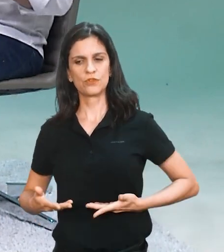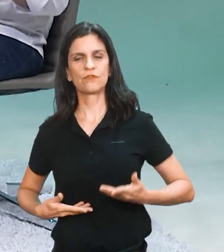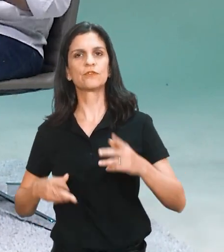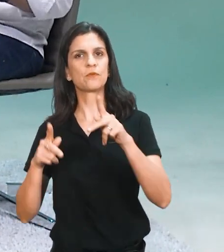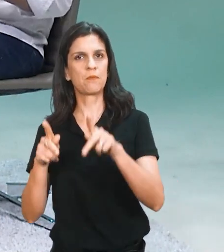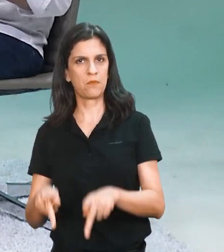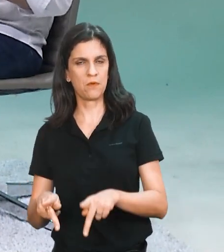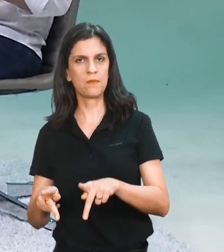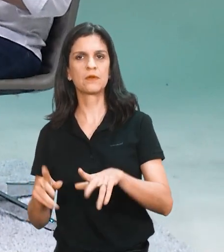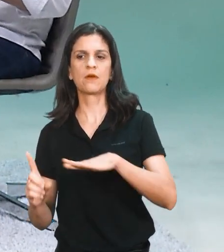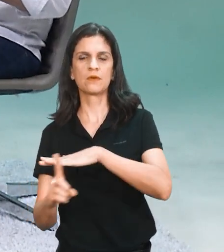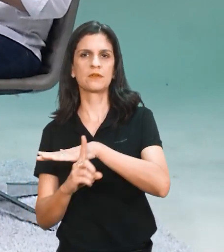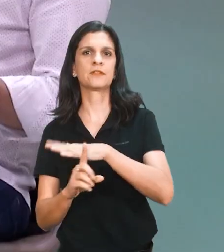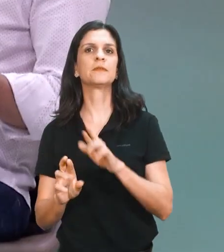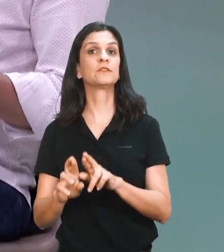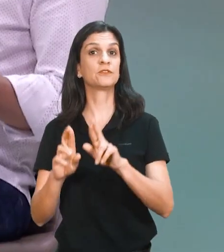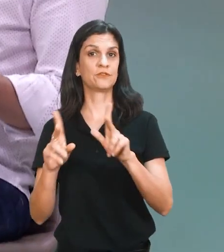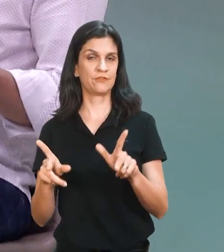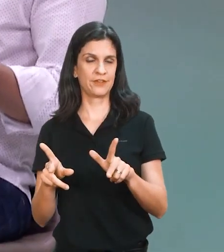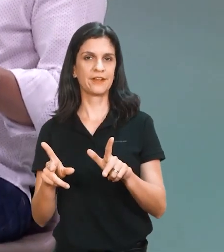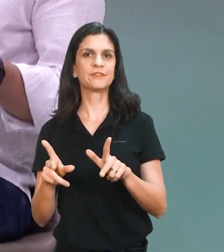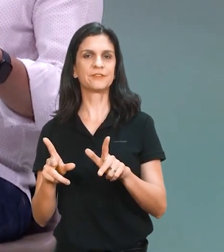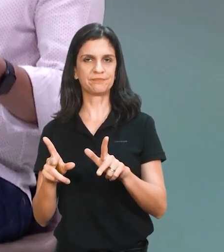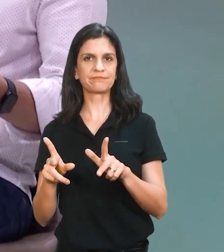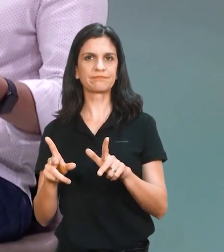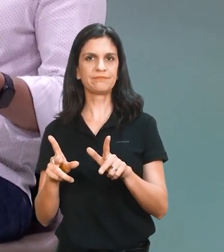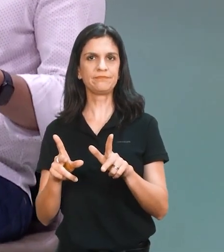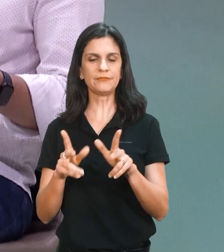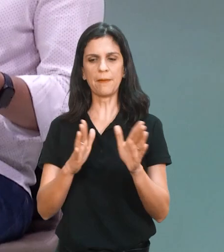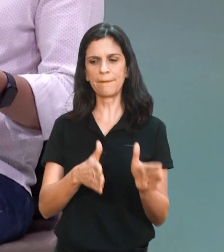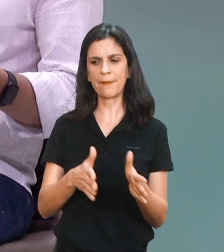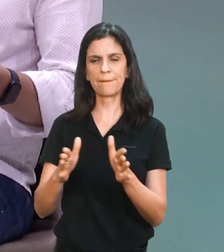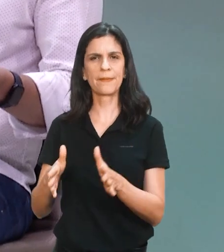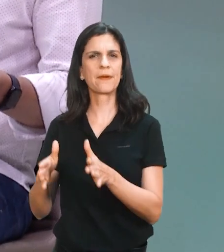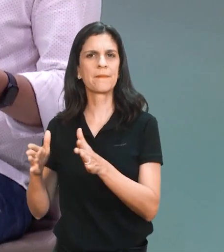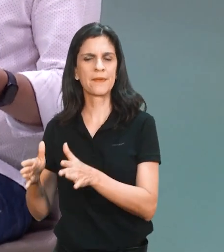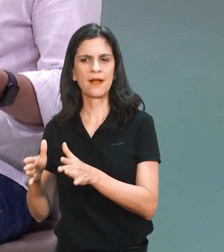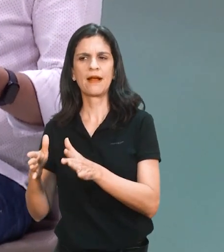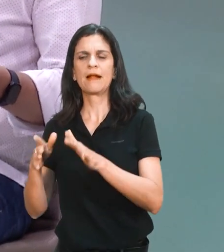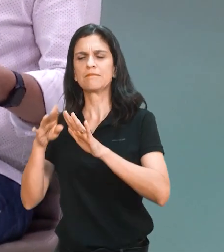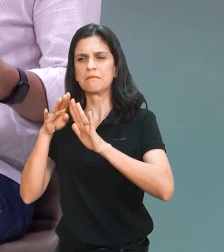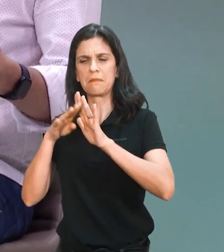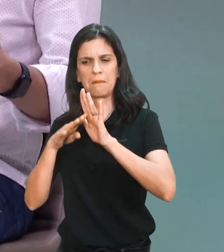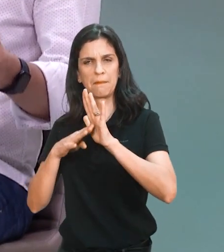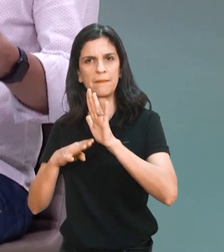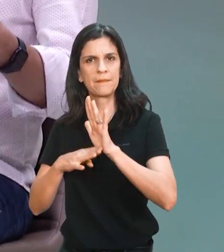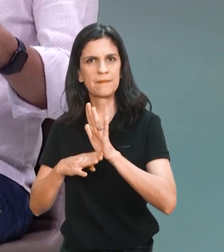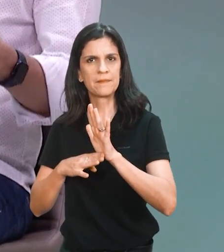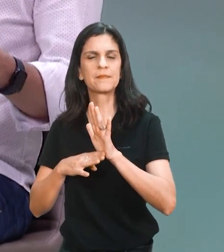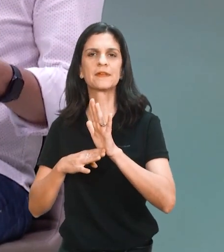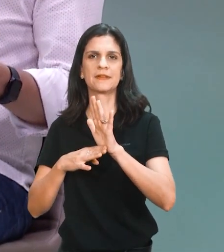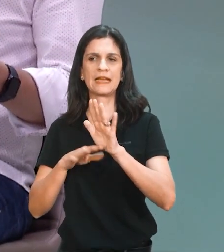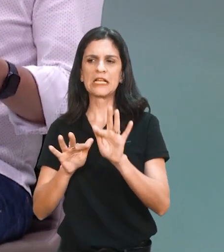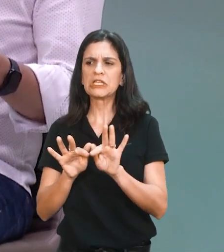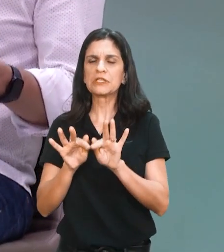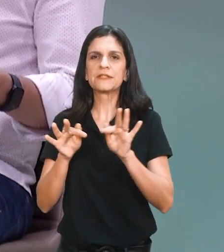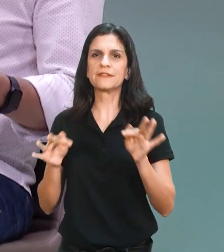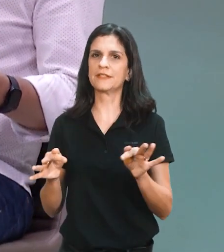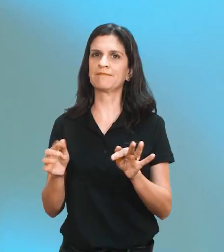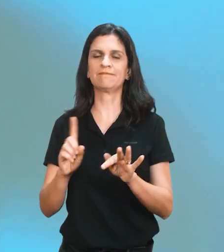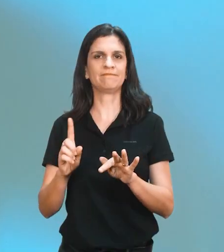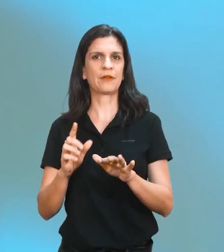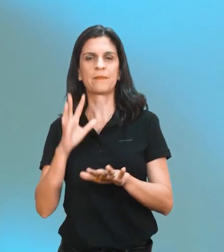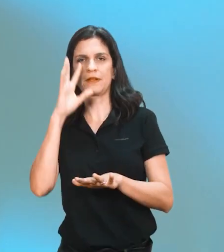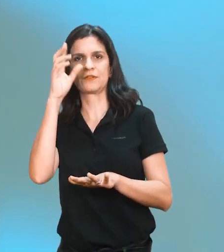E isso ajuda também, porque quando a gente explica para eles como funciona, eles também acabam